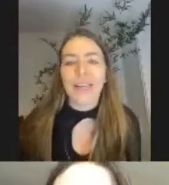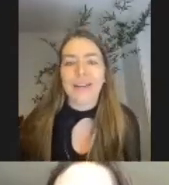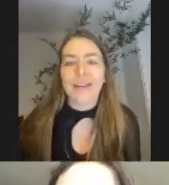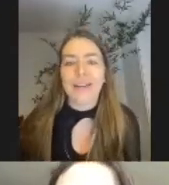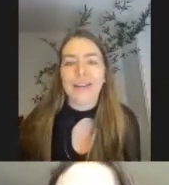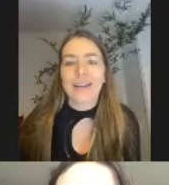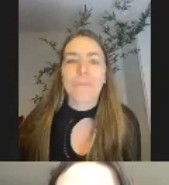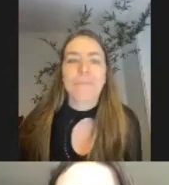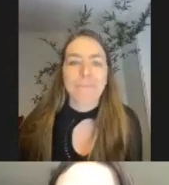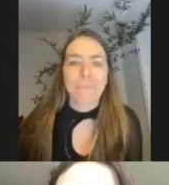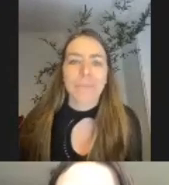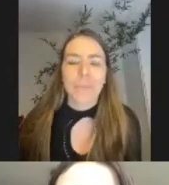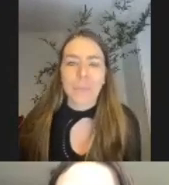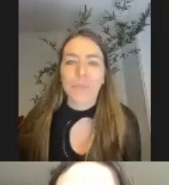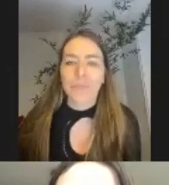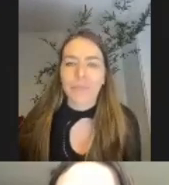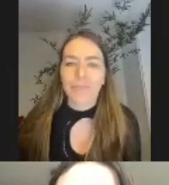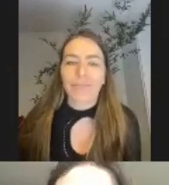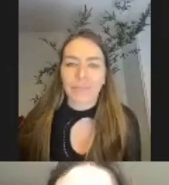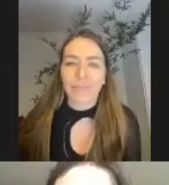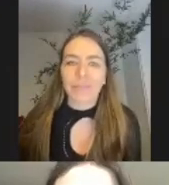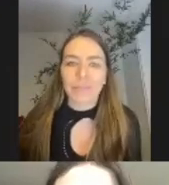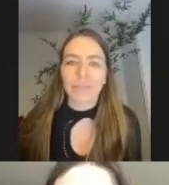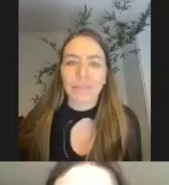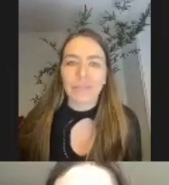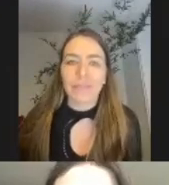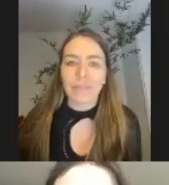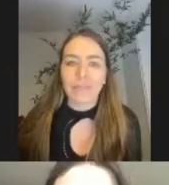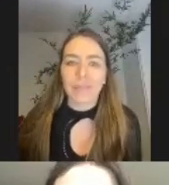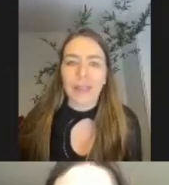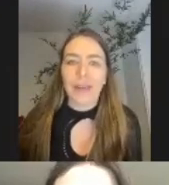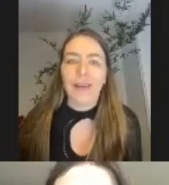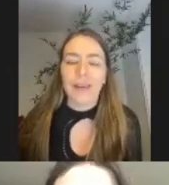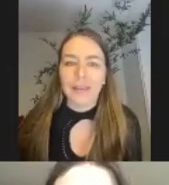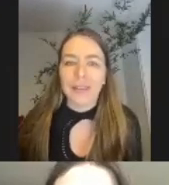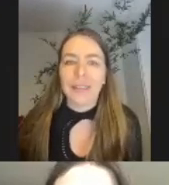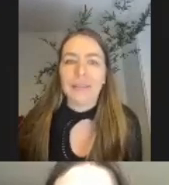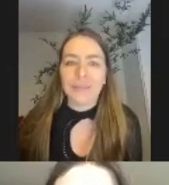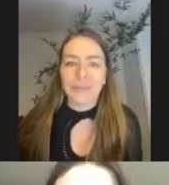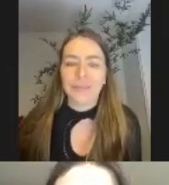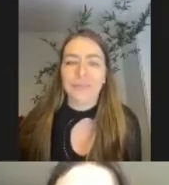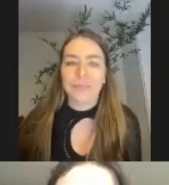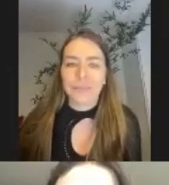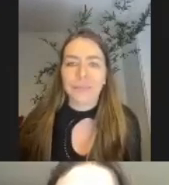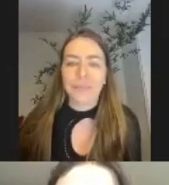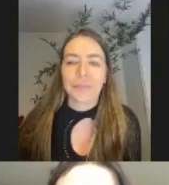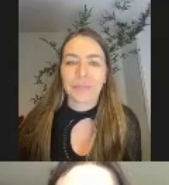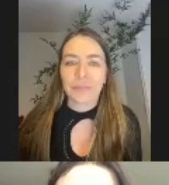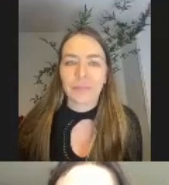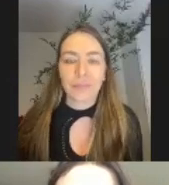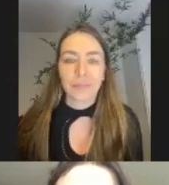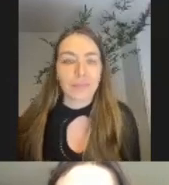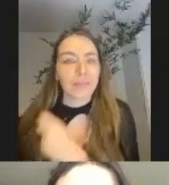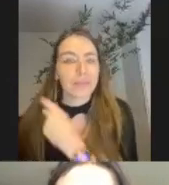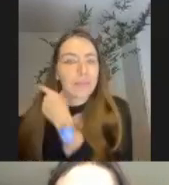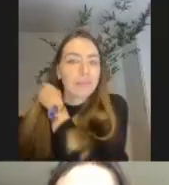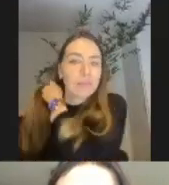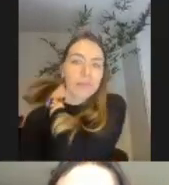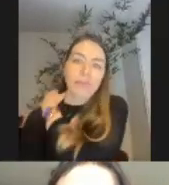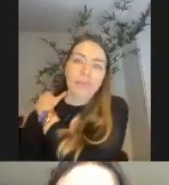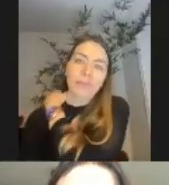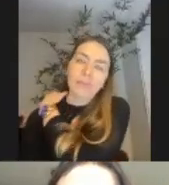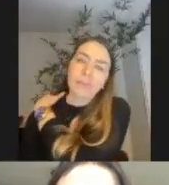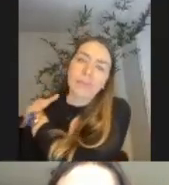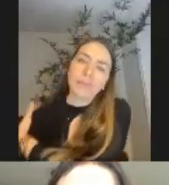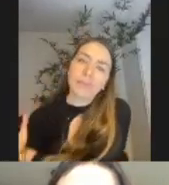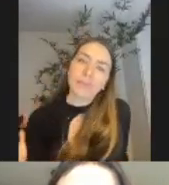faz em casa, né? Exatamente, que é um kit gastronomia, vamos dizer assim, na verdade, né, em tempos de quarentena, o